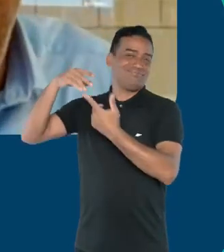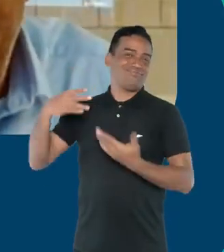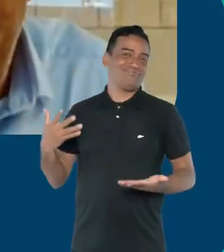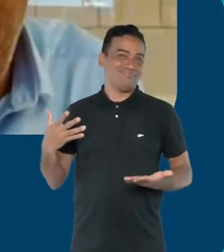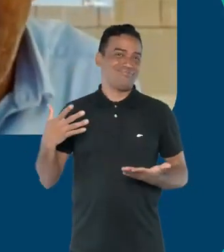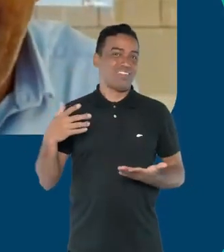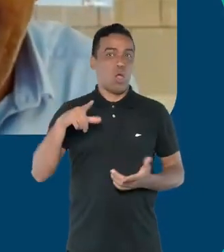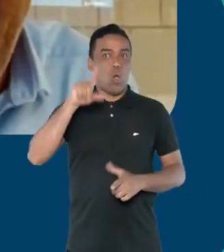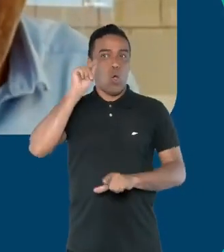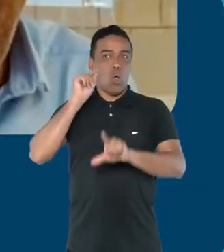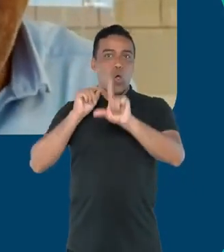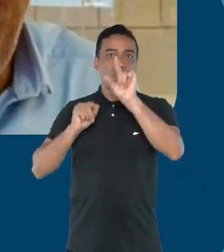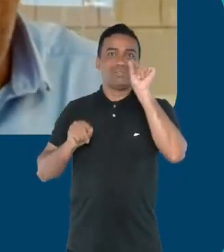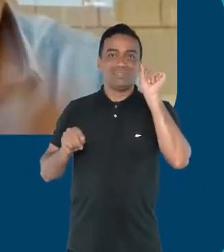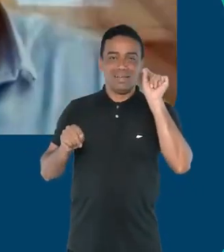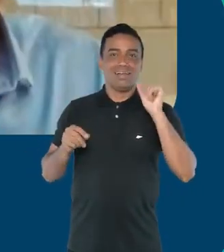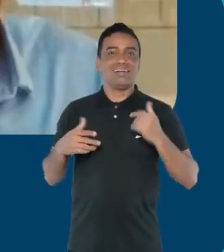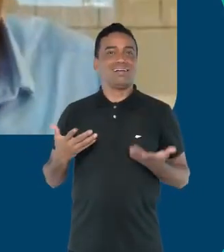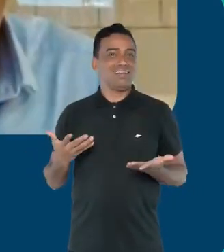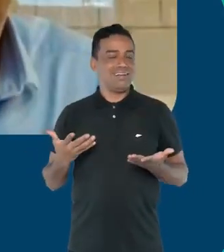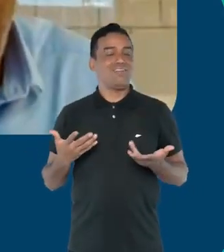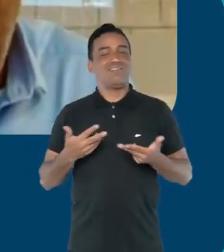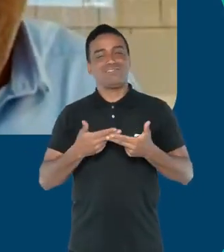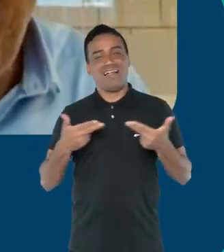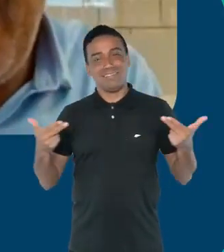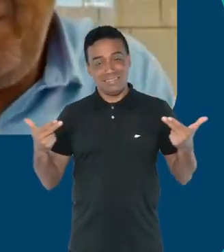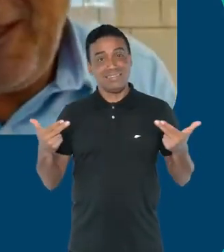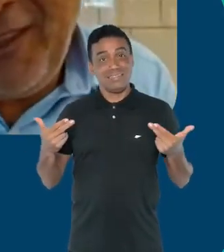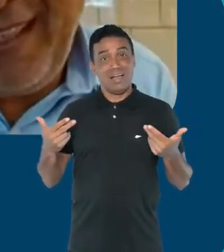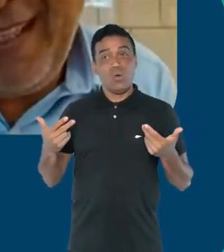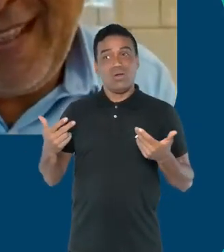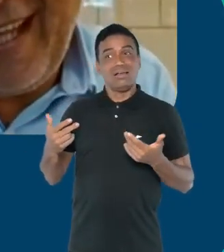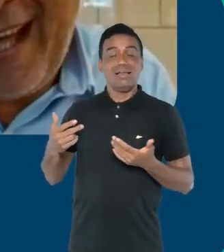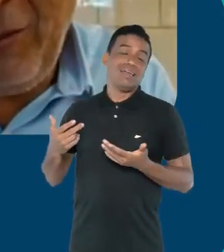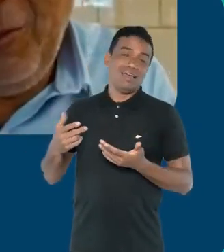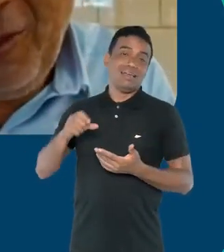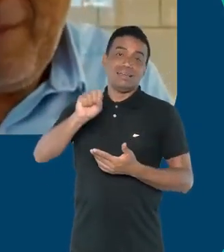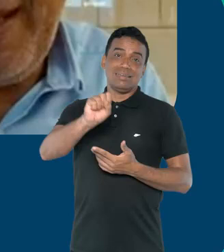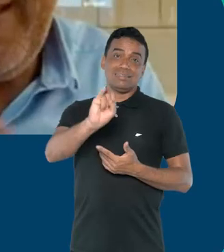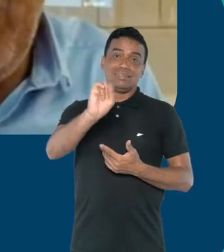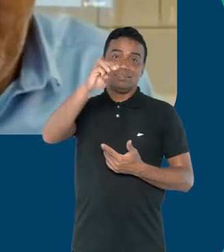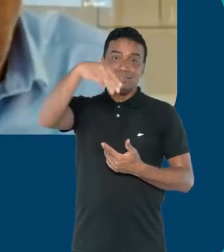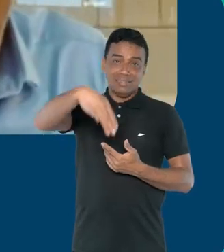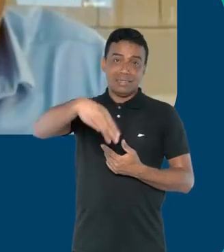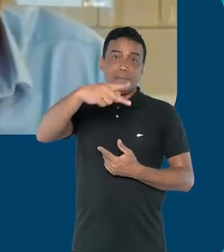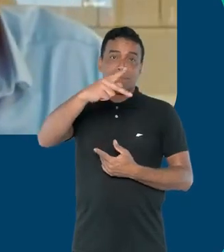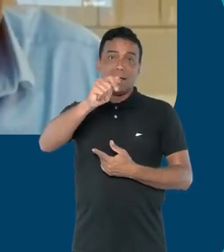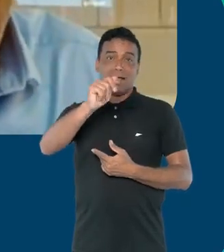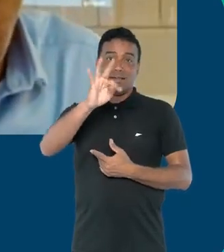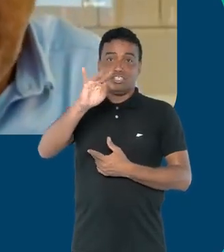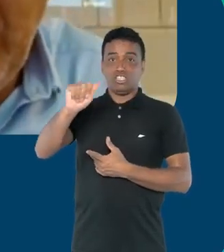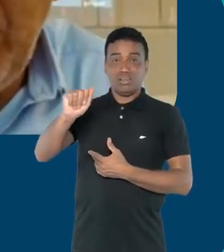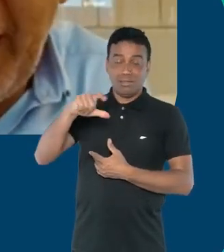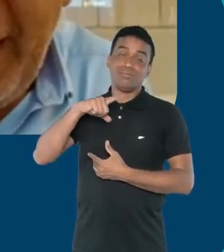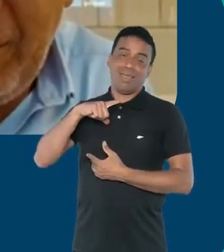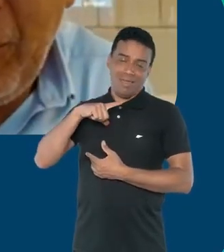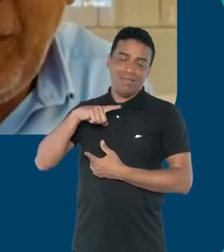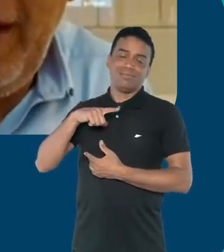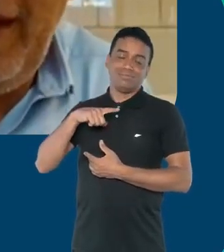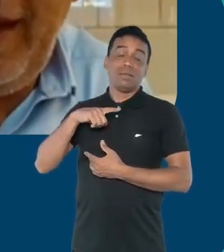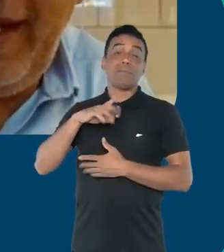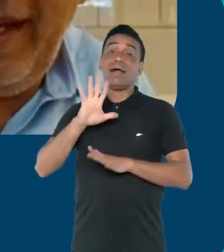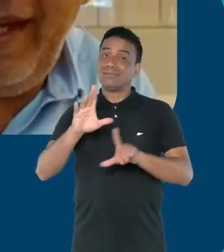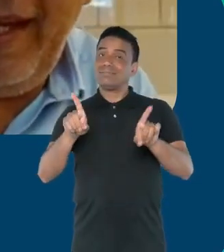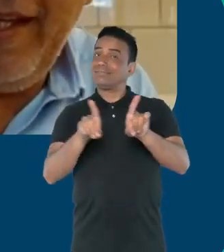corrupção, por exemplo, né? Os nepo babies e tal. Então a simpatia tem esse lado, mas o Hume vai dizer, ao mesmo